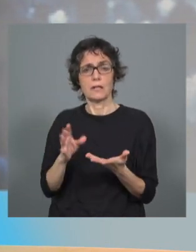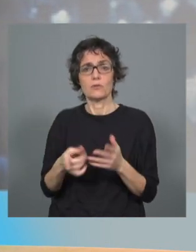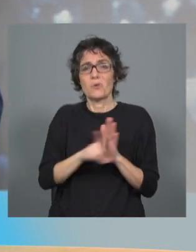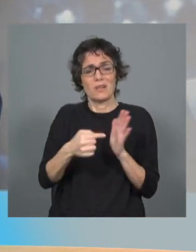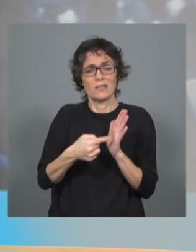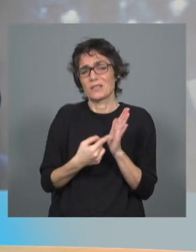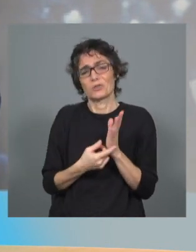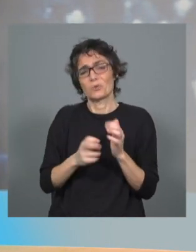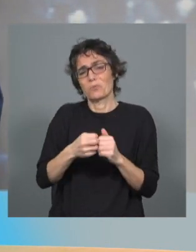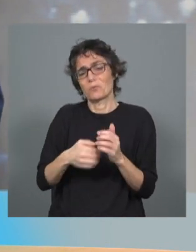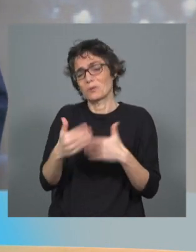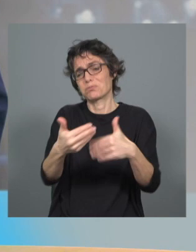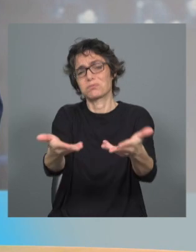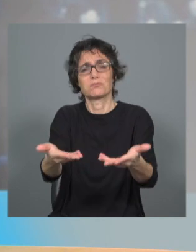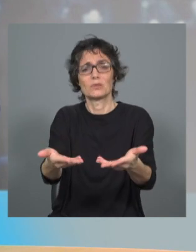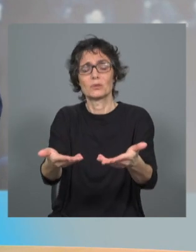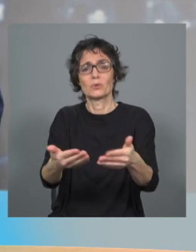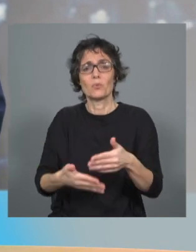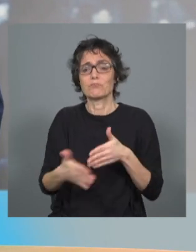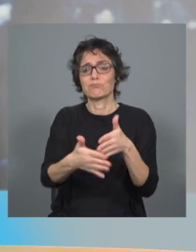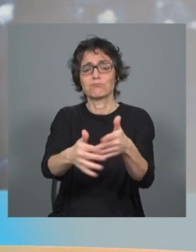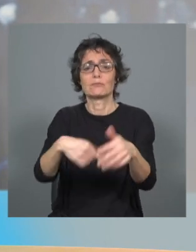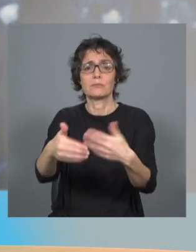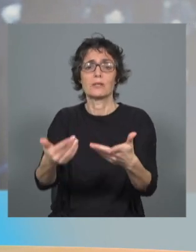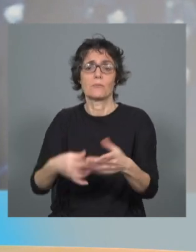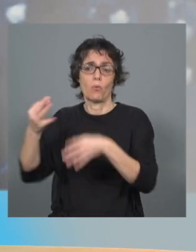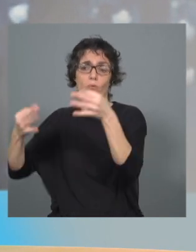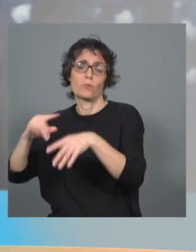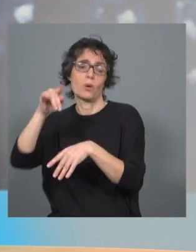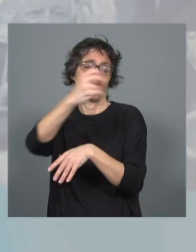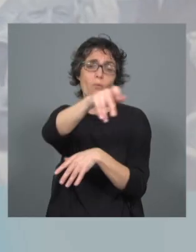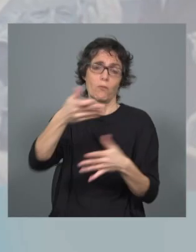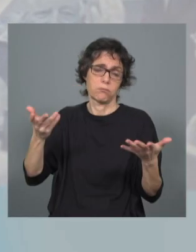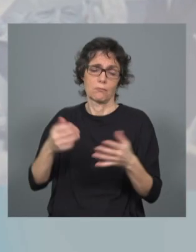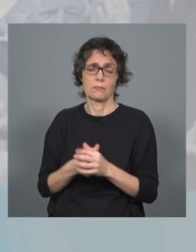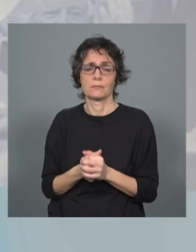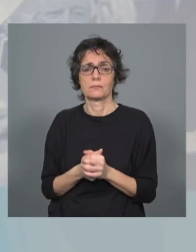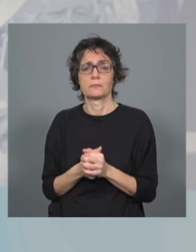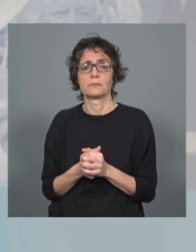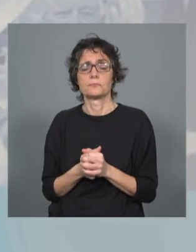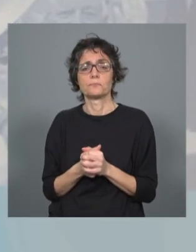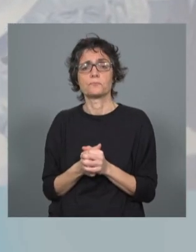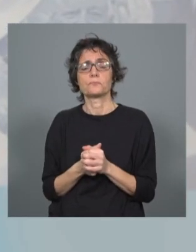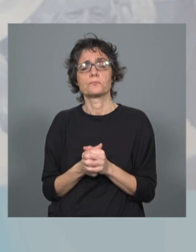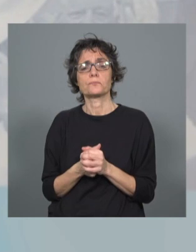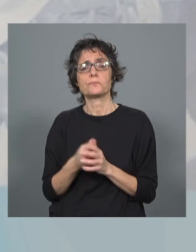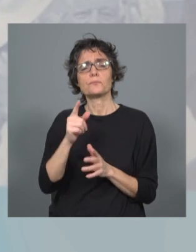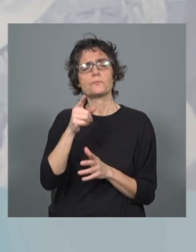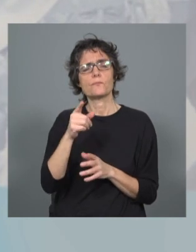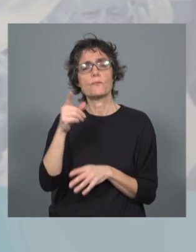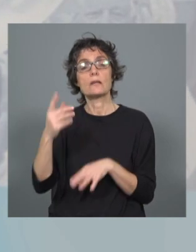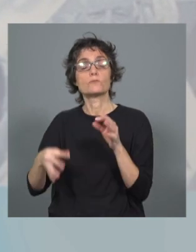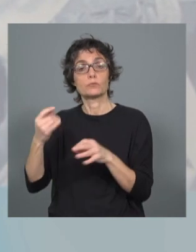continuar a encontrar estes obstáculos, seja no Tribunal Constitucional, seja noutros sítios. Uma última referência ao facto do Tribunal Constitucional,